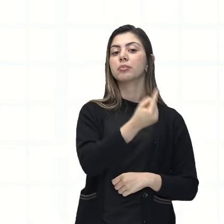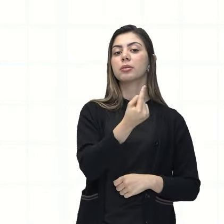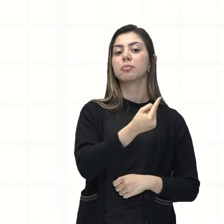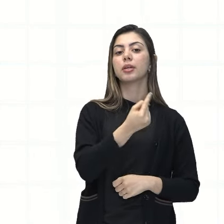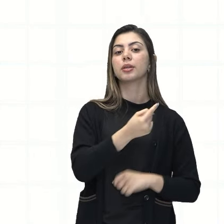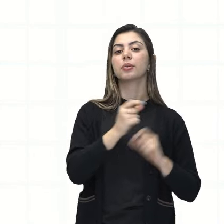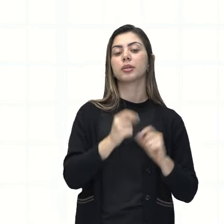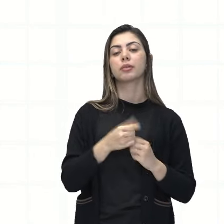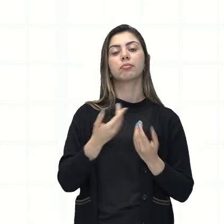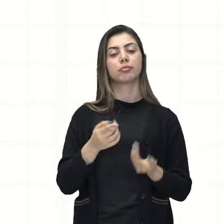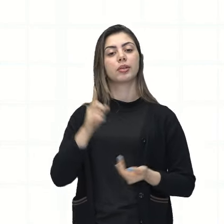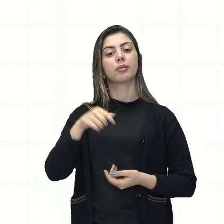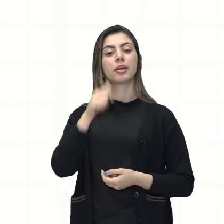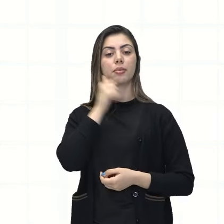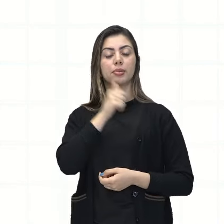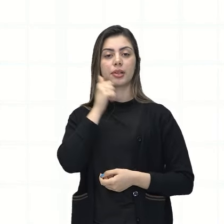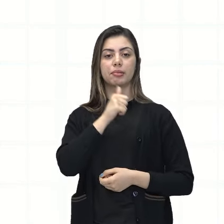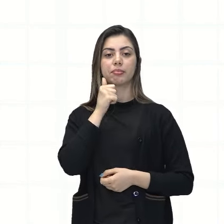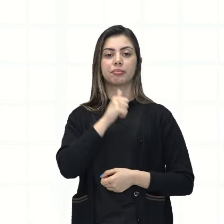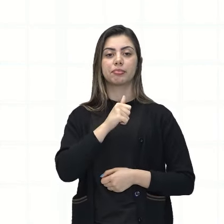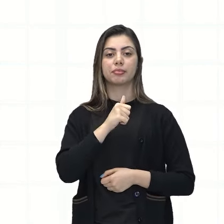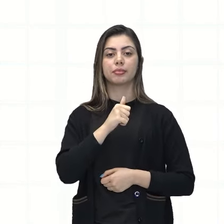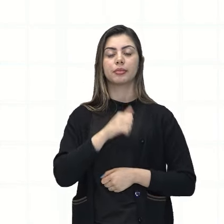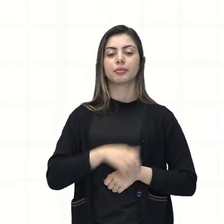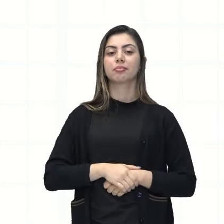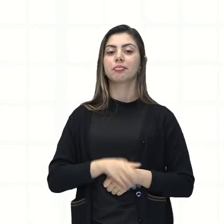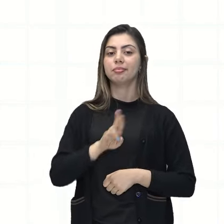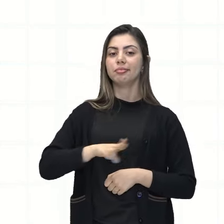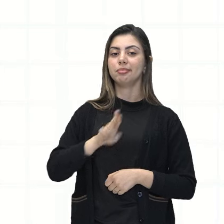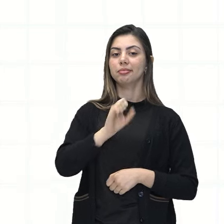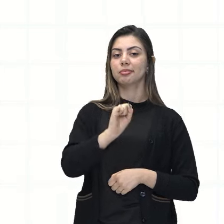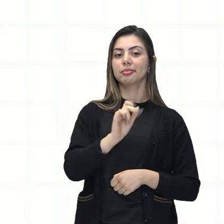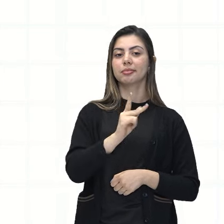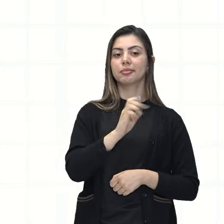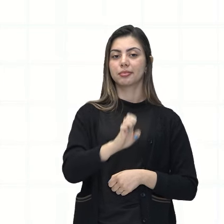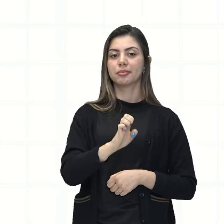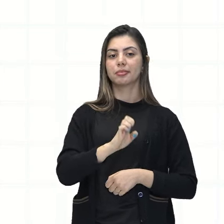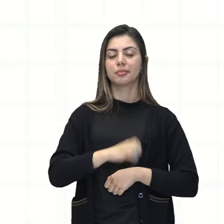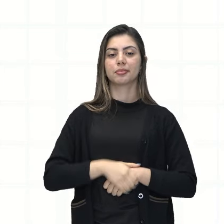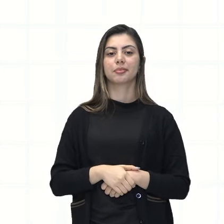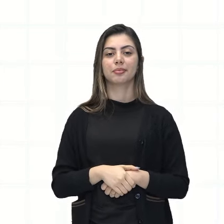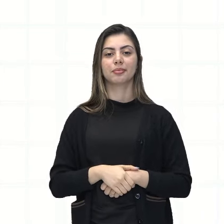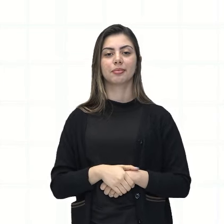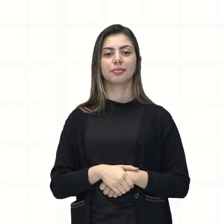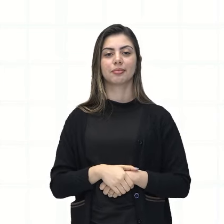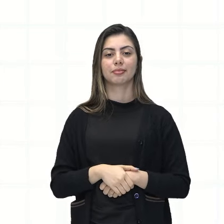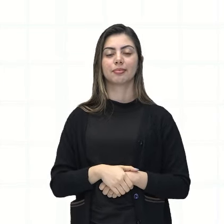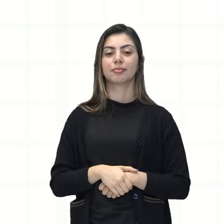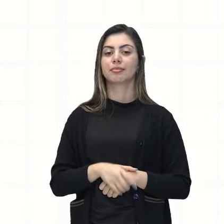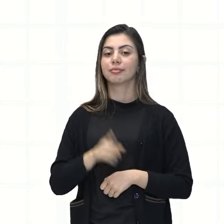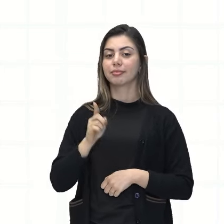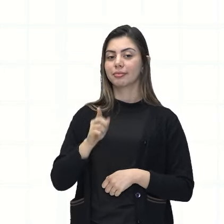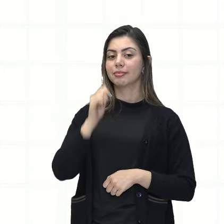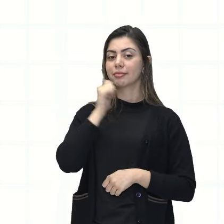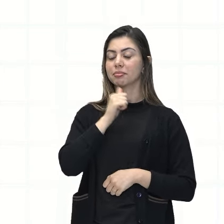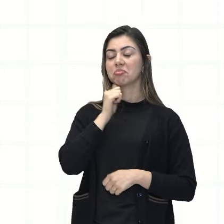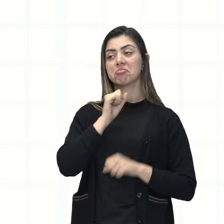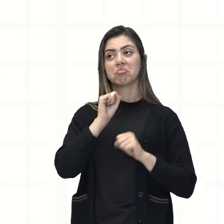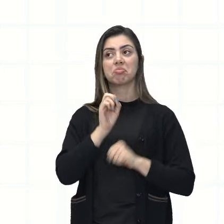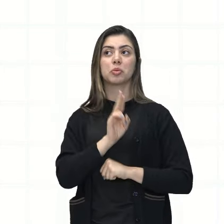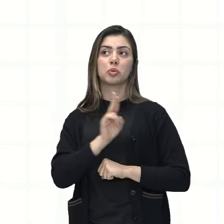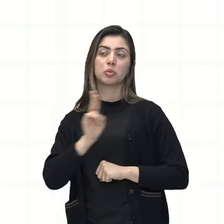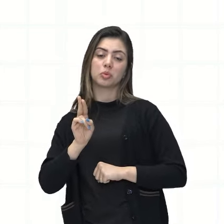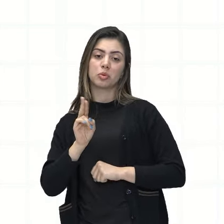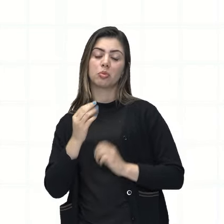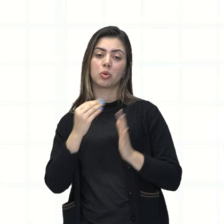Eu posso dizer she. She, ela, não é? Subject. Ela, eu poderia dar um nome para ela também, sem problema